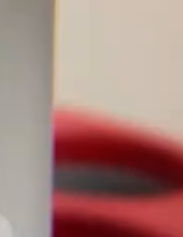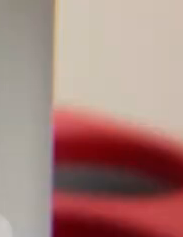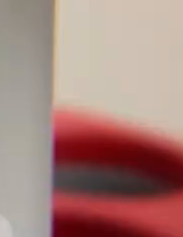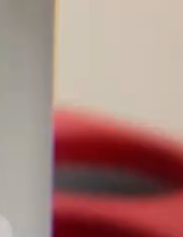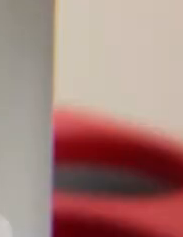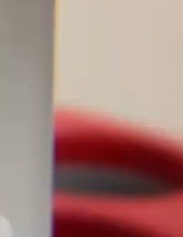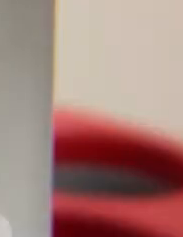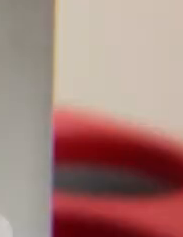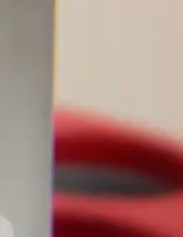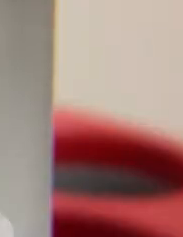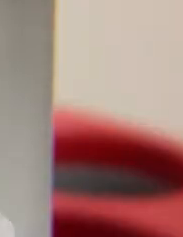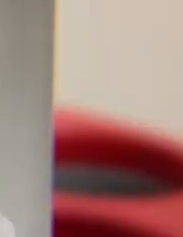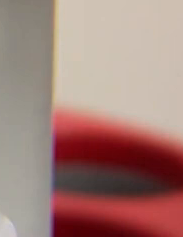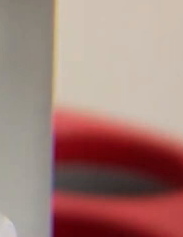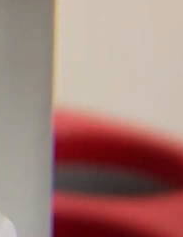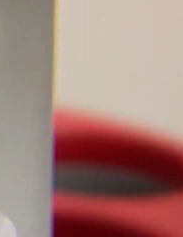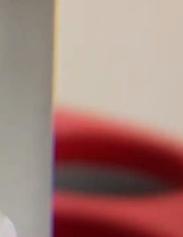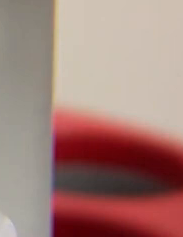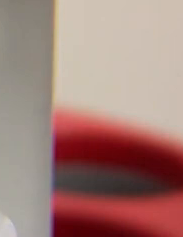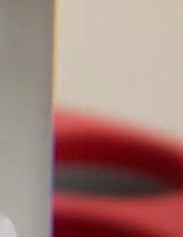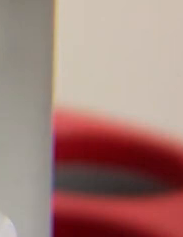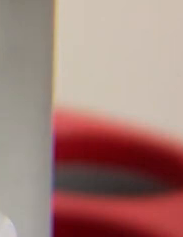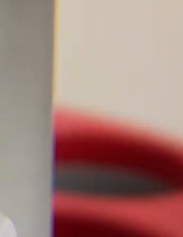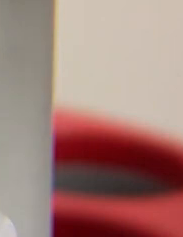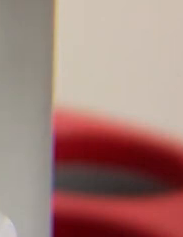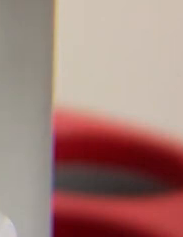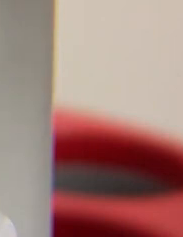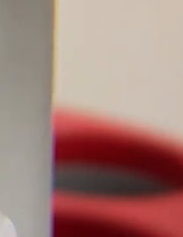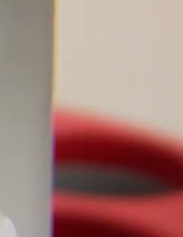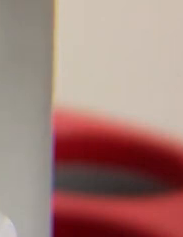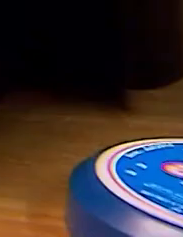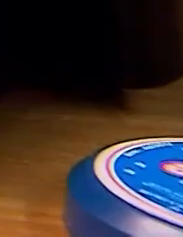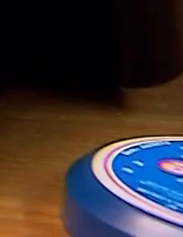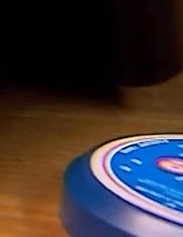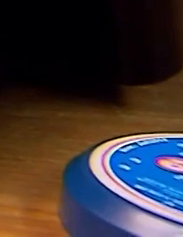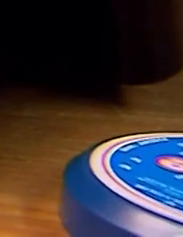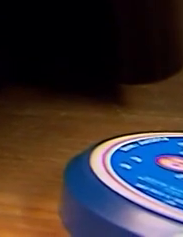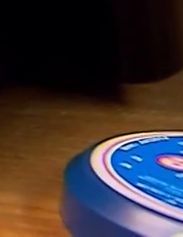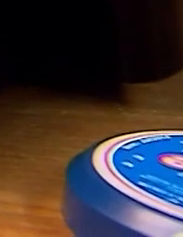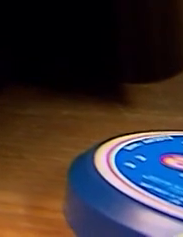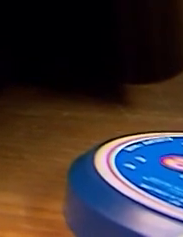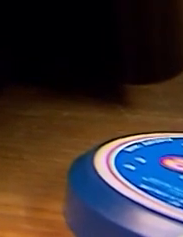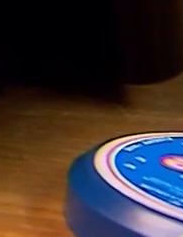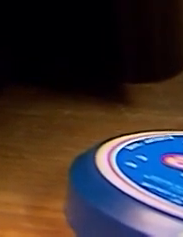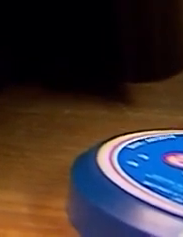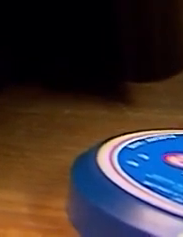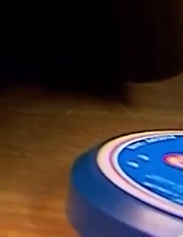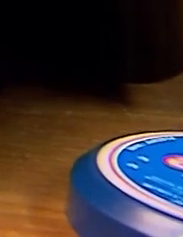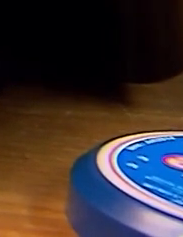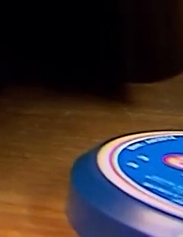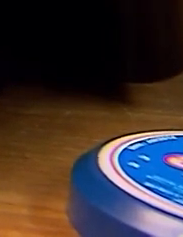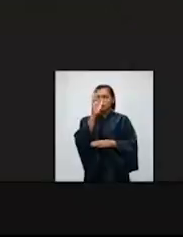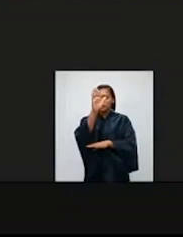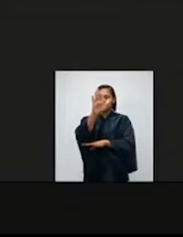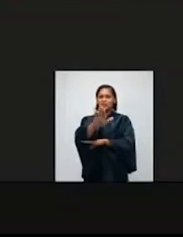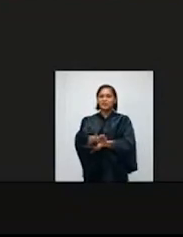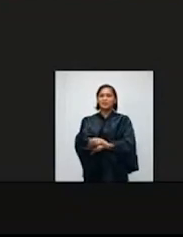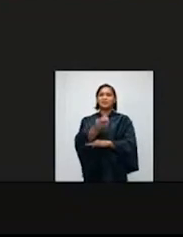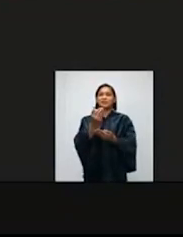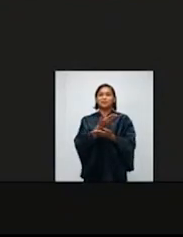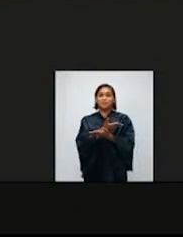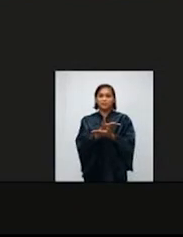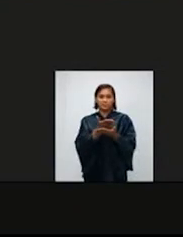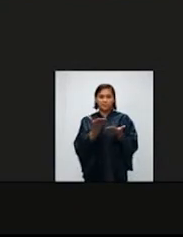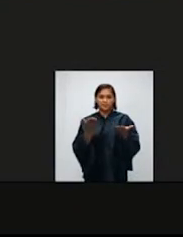gastos. A economia foi de 60% nas contas de água e combustível e chegou a 70% nas impressões. O